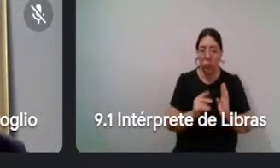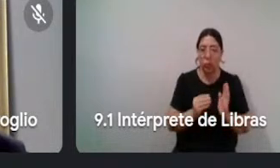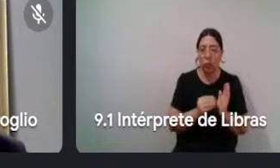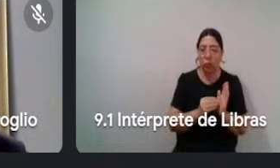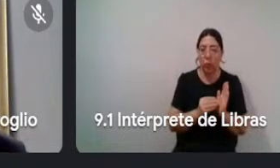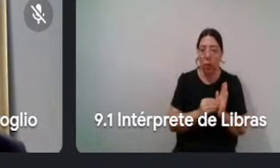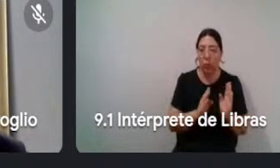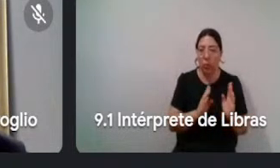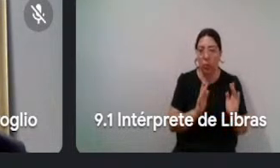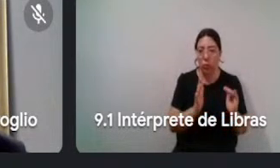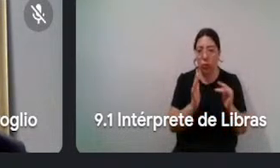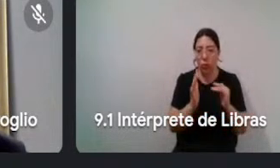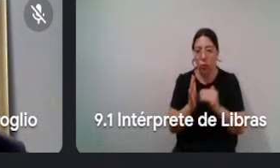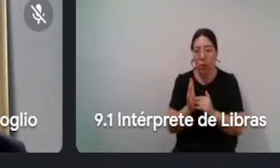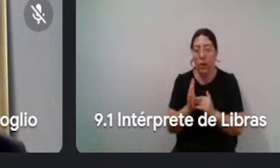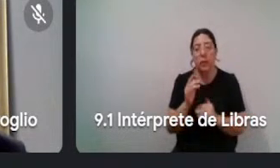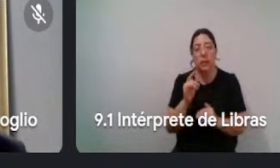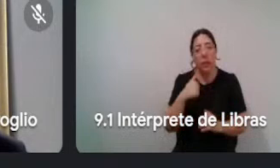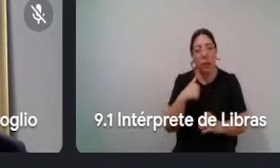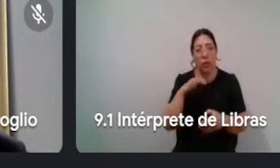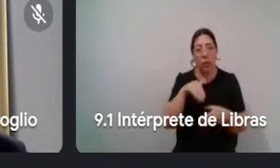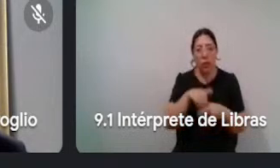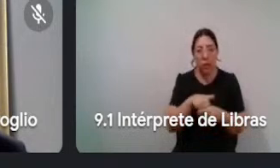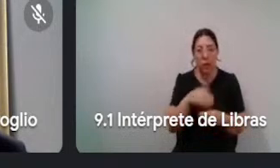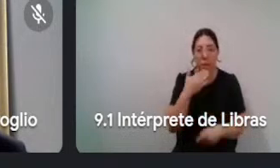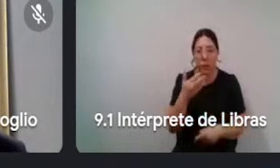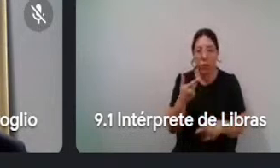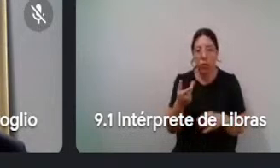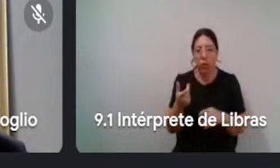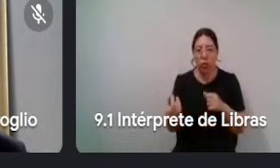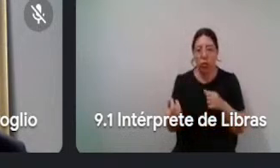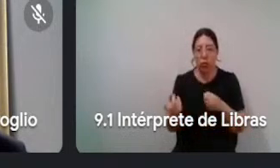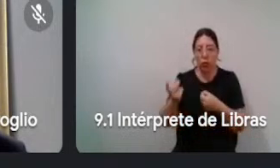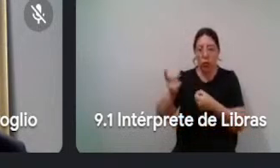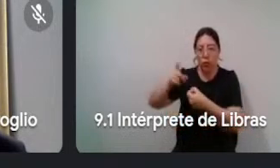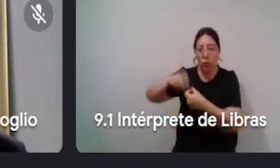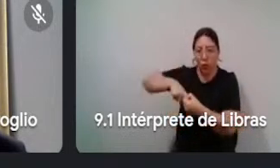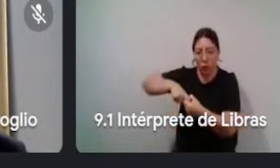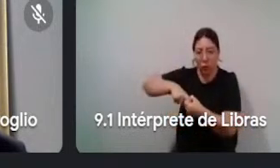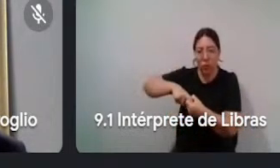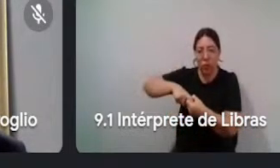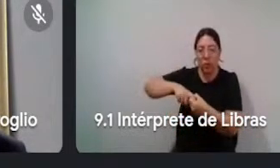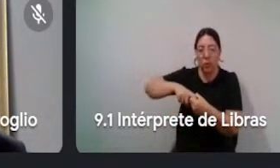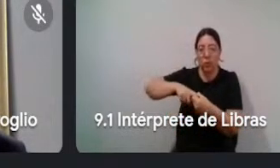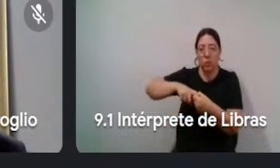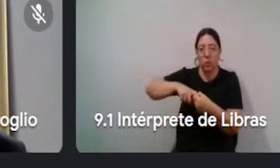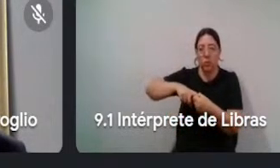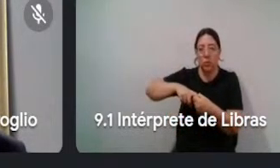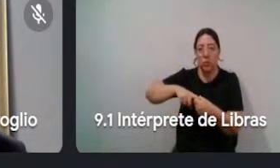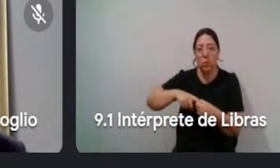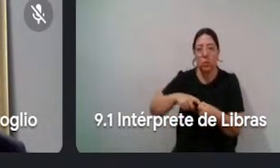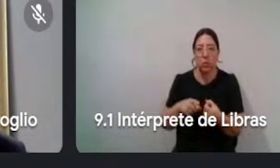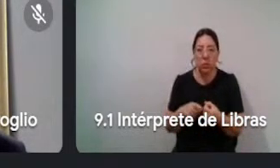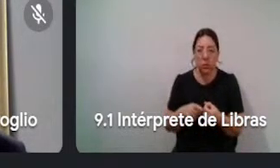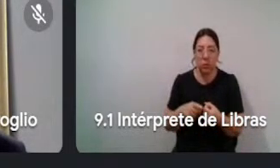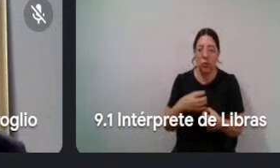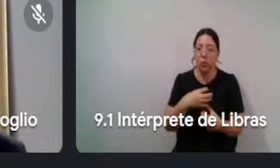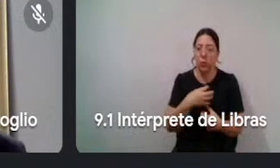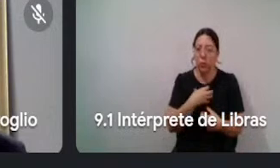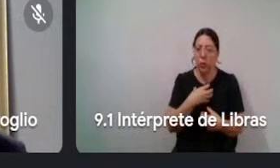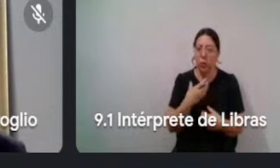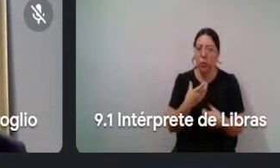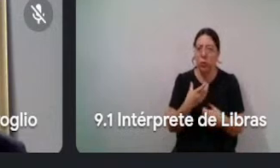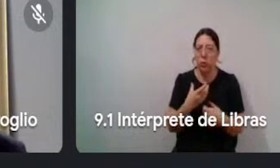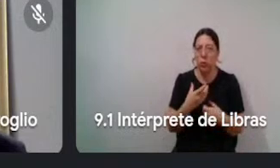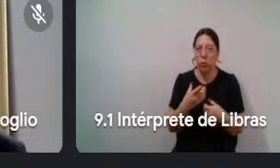de revogação da requisição da servidora para que retorne ao seu órgão de origem com efeitos retroativos ao dia 29 de novembro de 2021. É